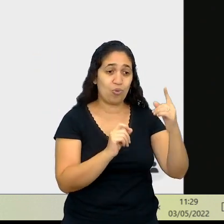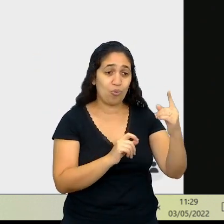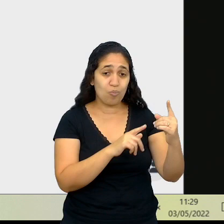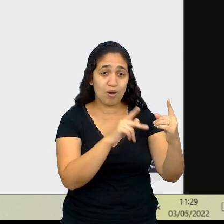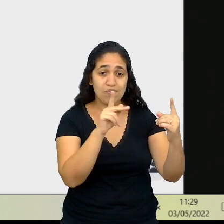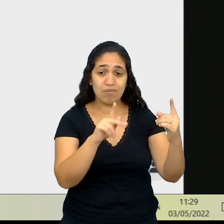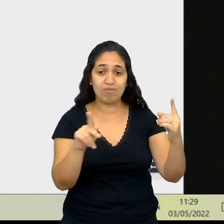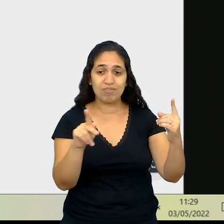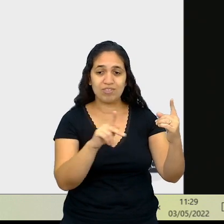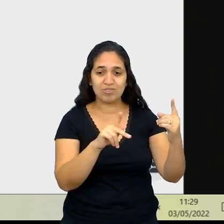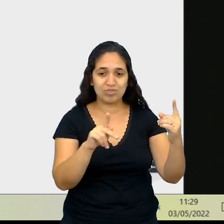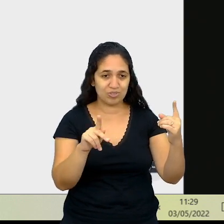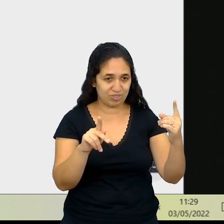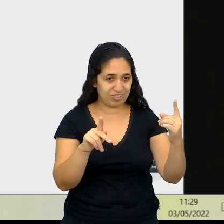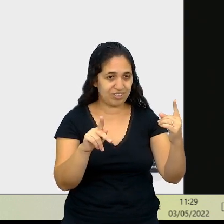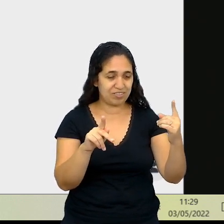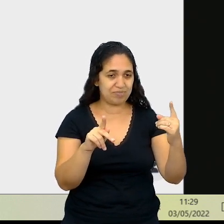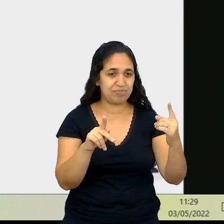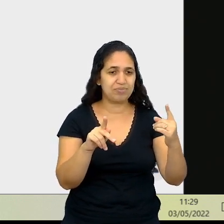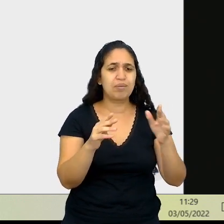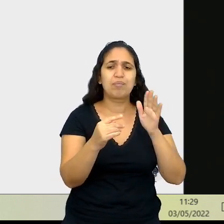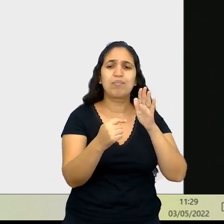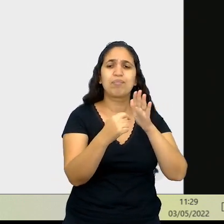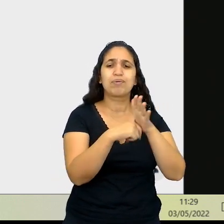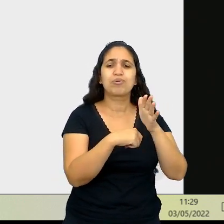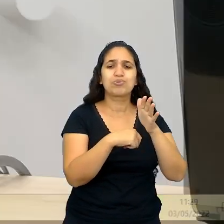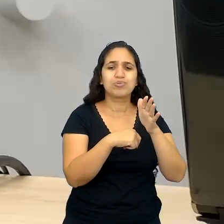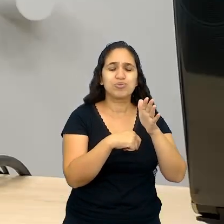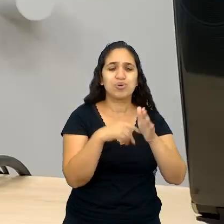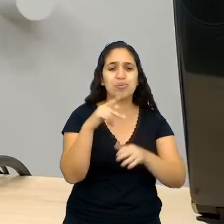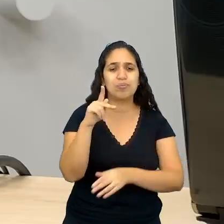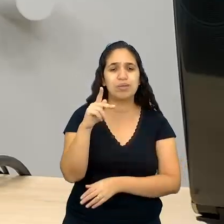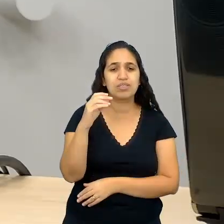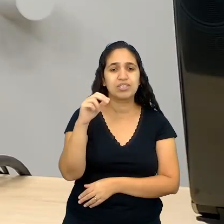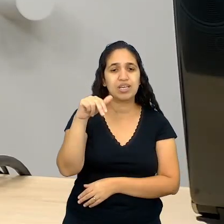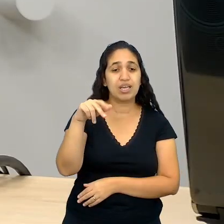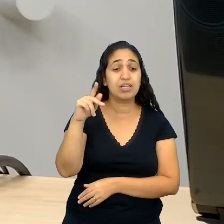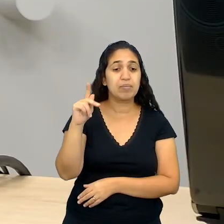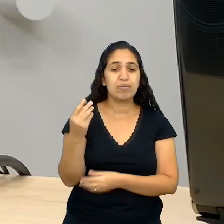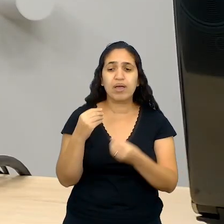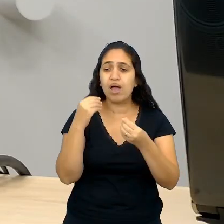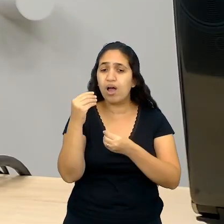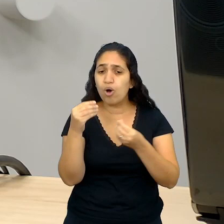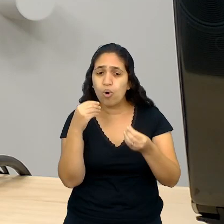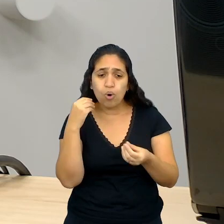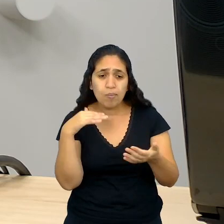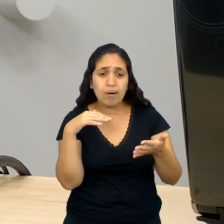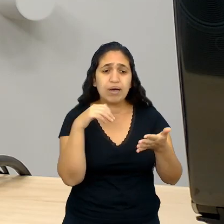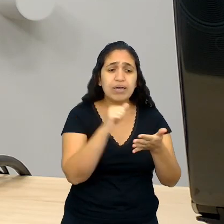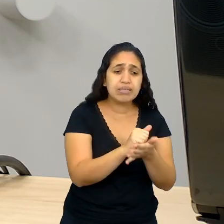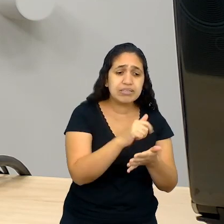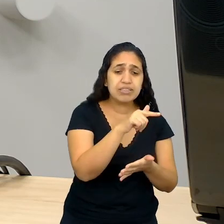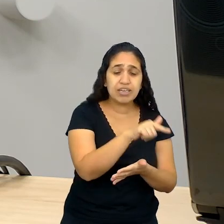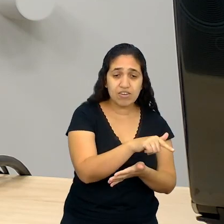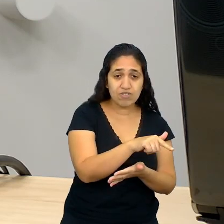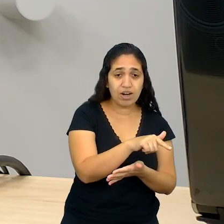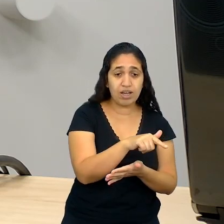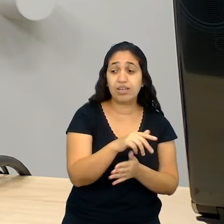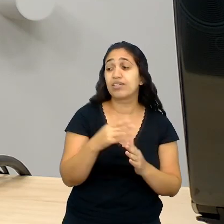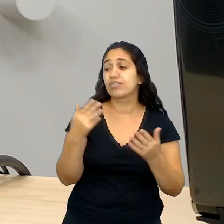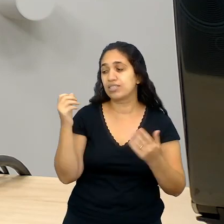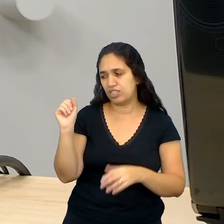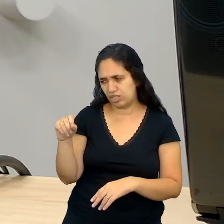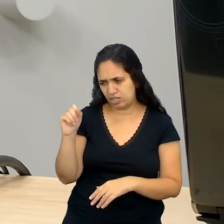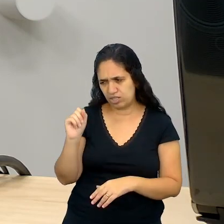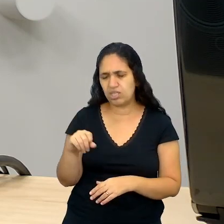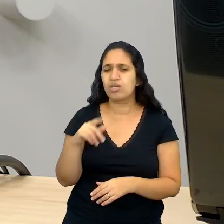professora... que perguntou que com o PSNP, como ela se inscreve na Reconecta, né? Então, assim, ela consegue se inscrever, sim,